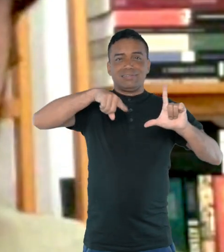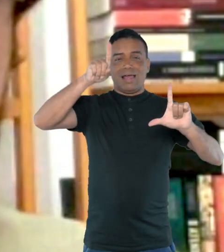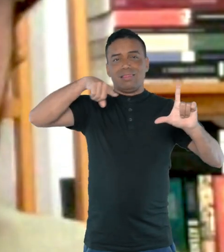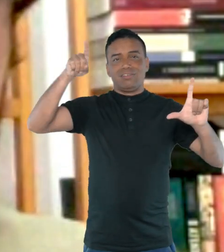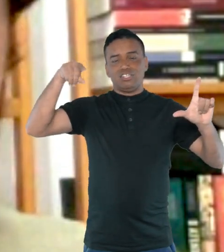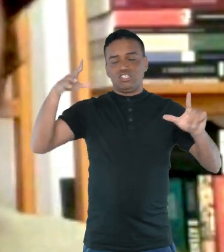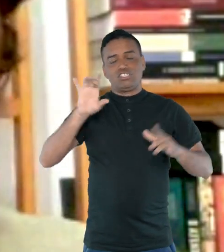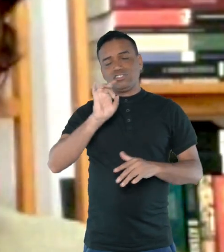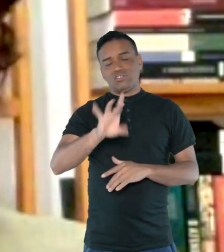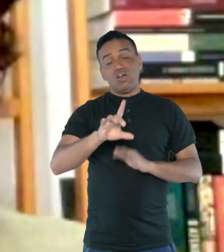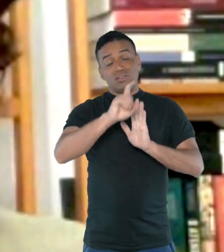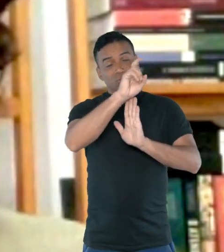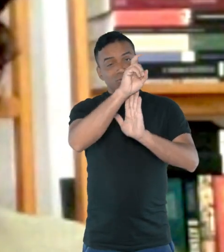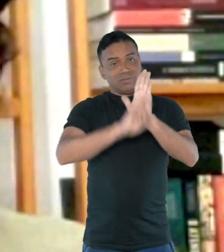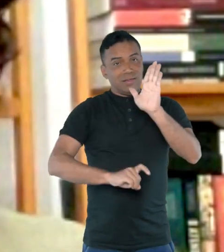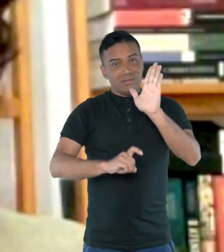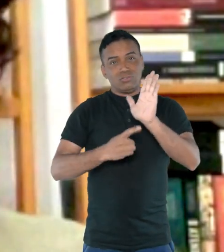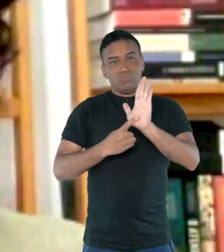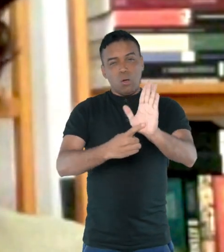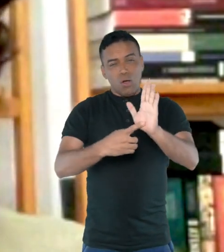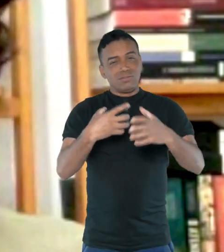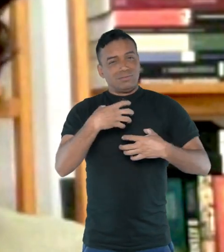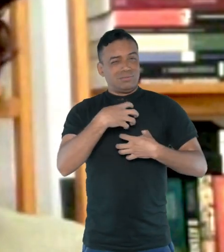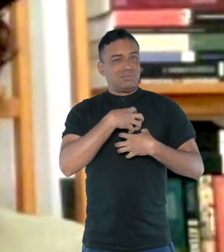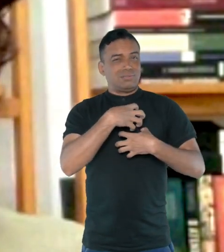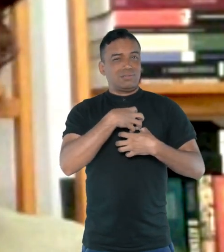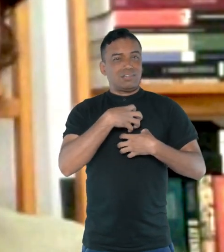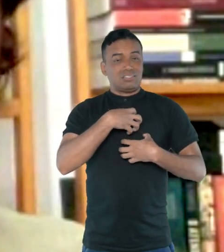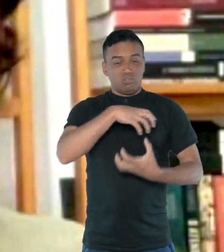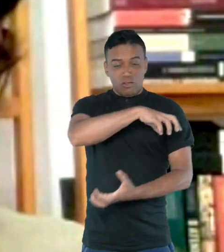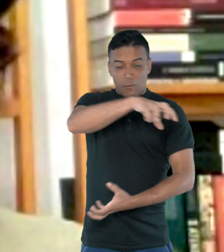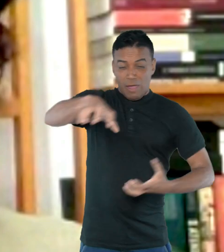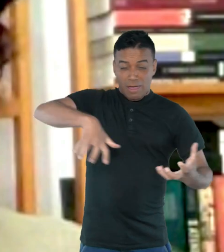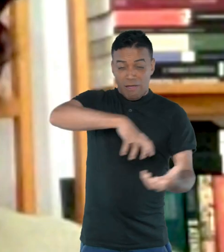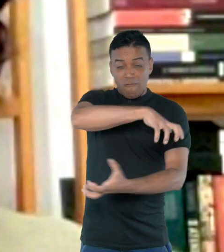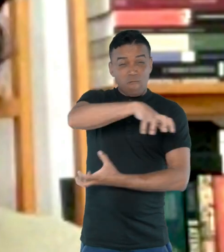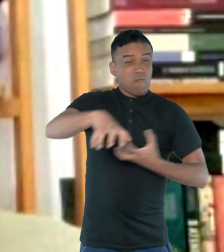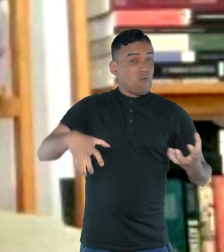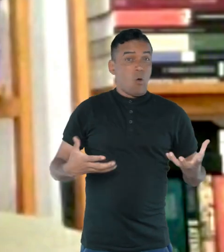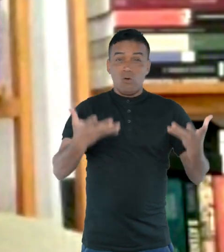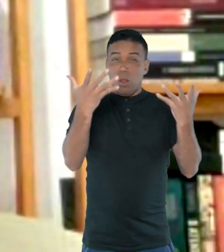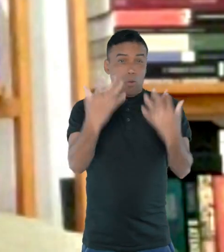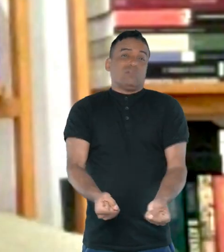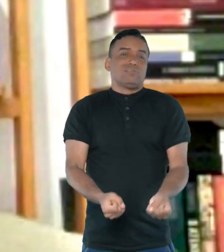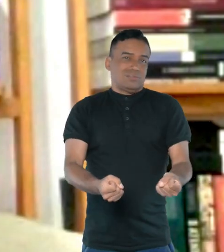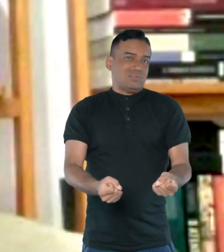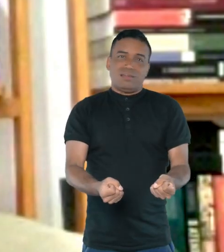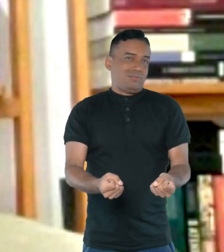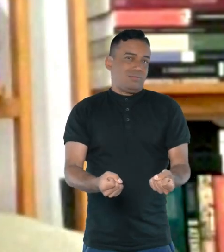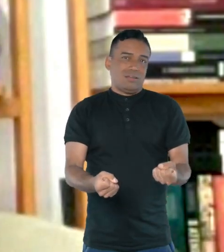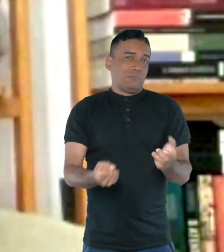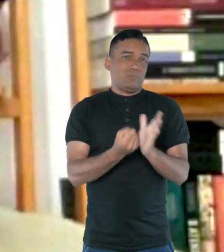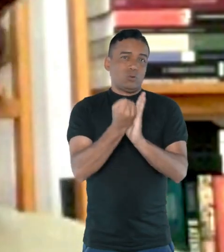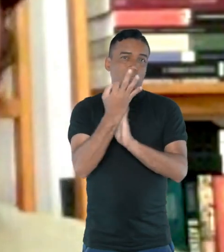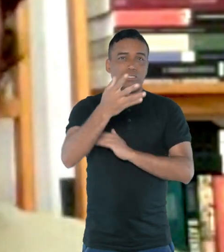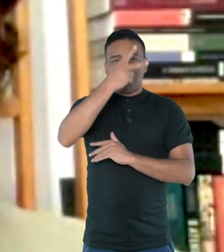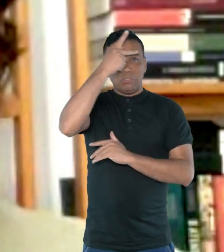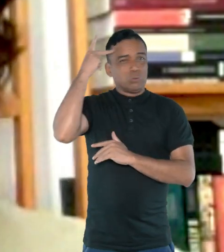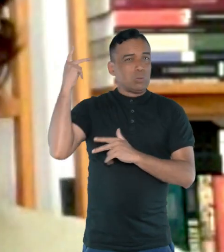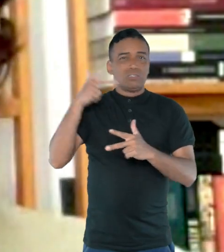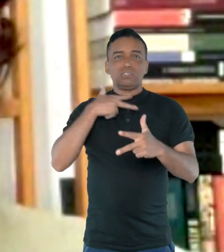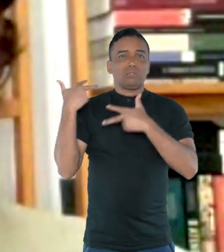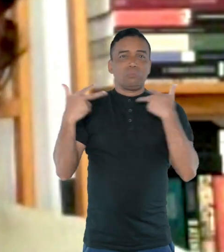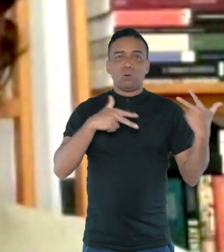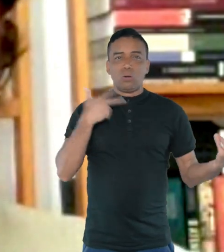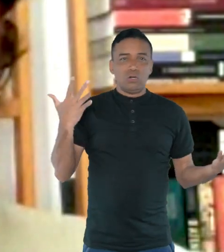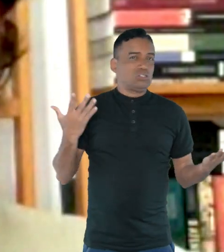eles trazem essa sensação mesmo de revolta, de inconformidade com o fluxo, como a nossa